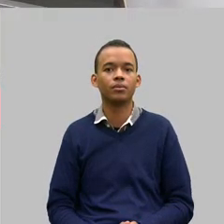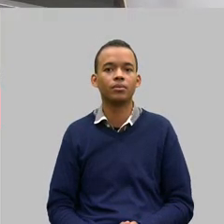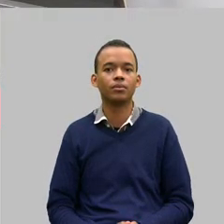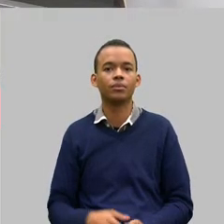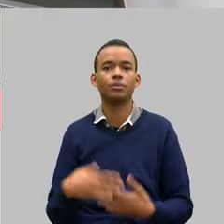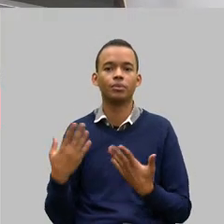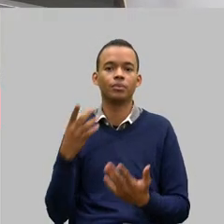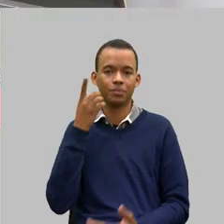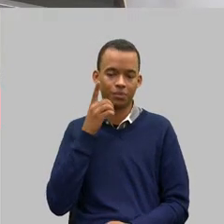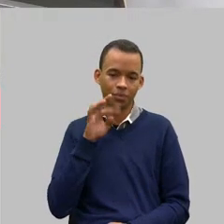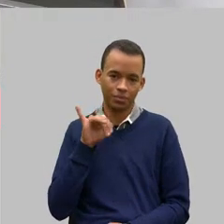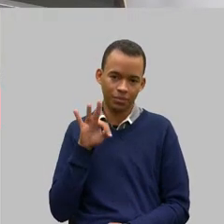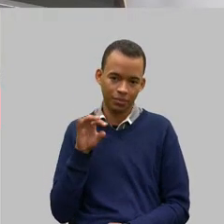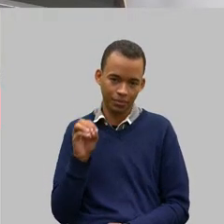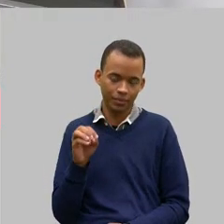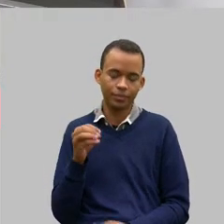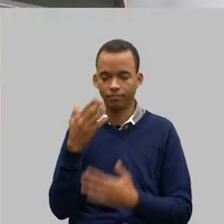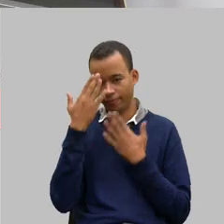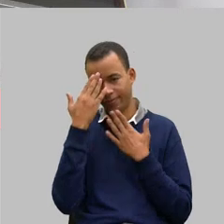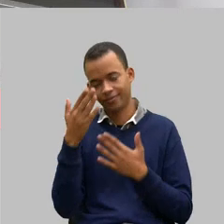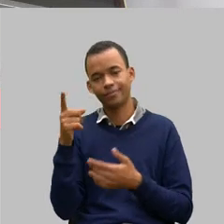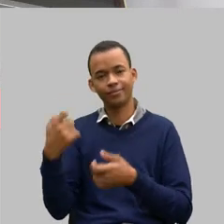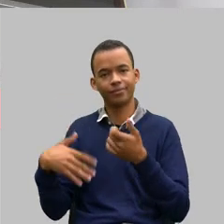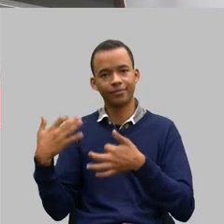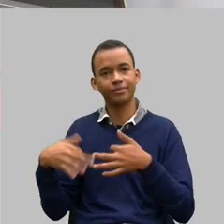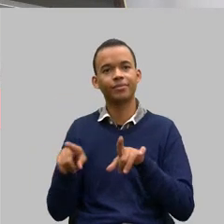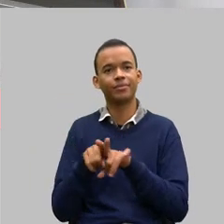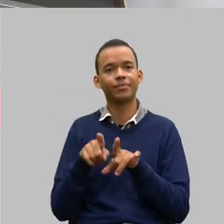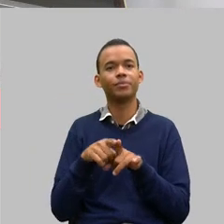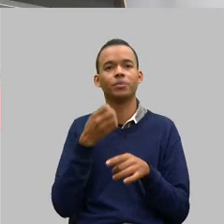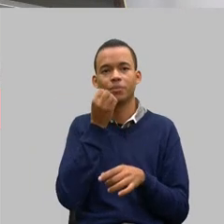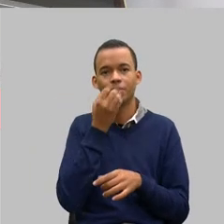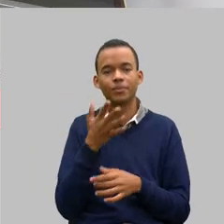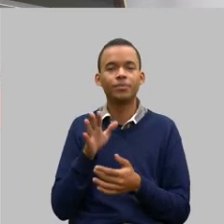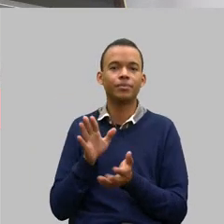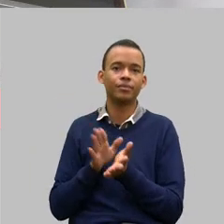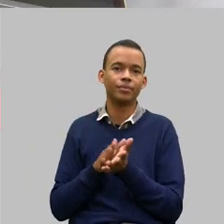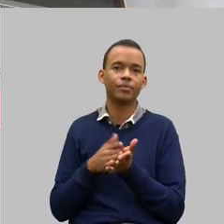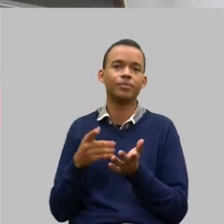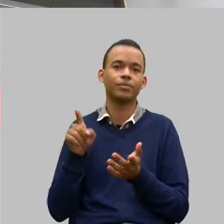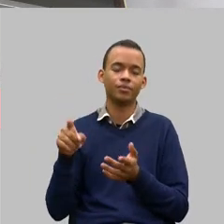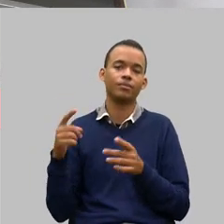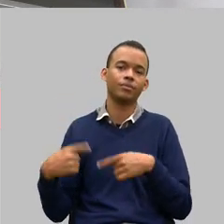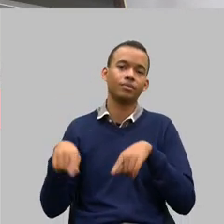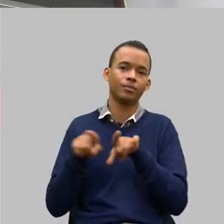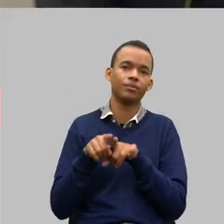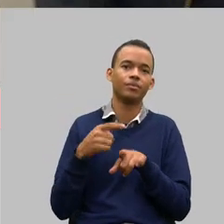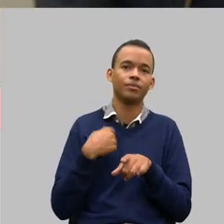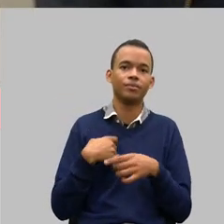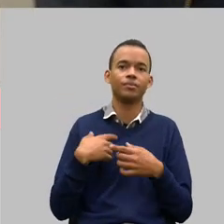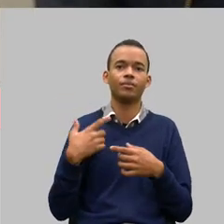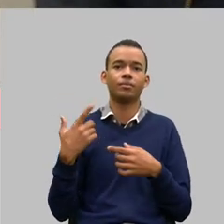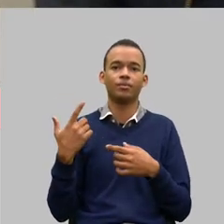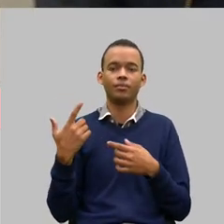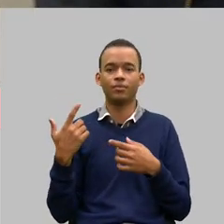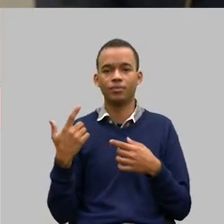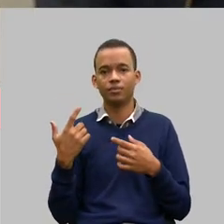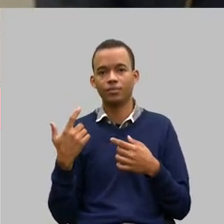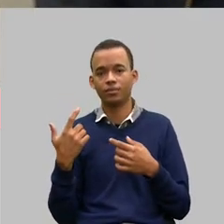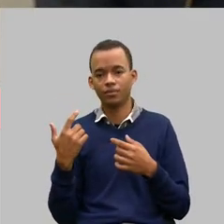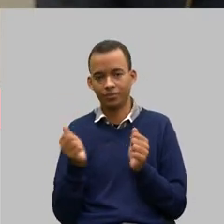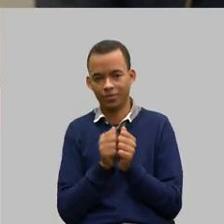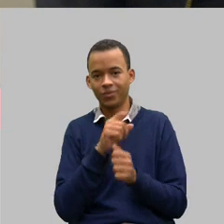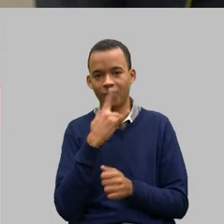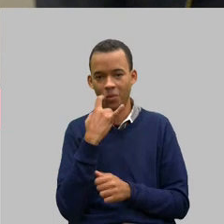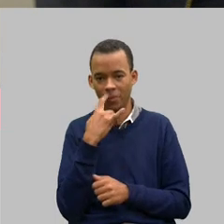Obrigado pelas pelas palavras também pelos pontos aqui você também tem sido um n um grande parceiro eu tive a oportunidade de est com tá com seu